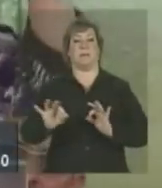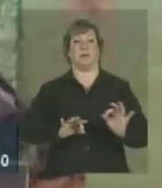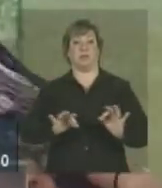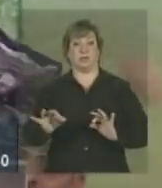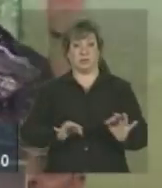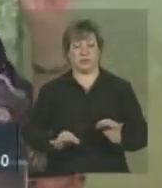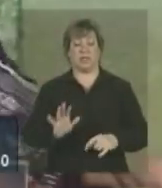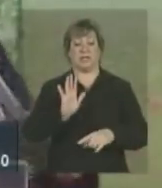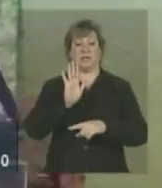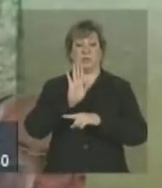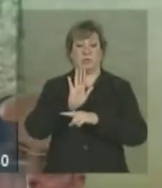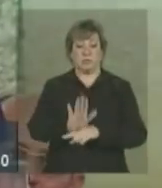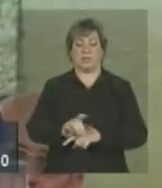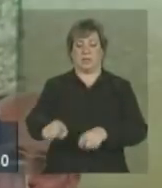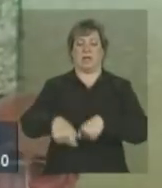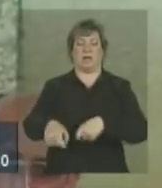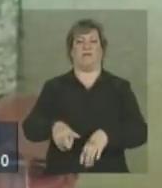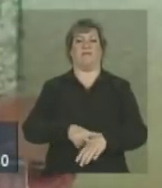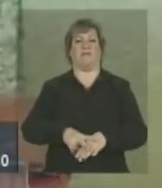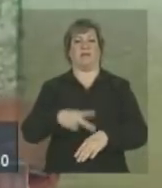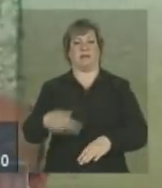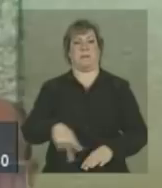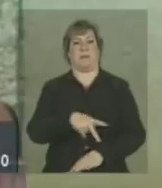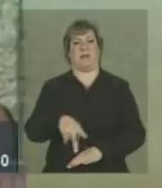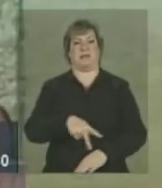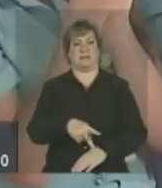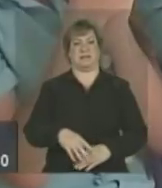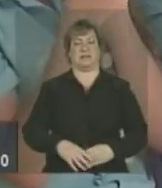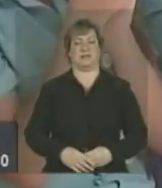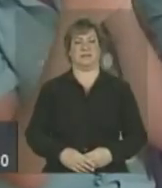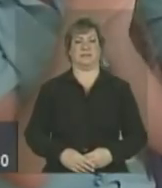viabiliza a agricultura verde desse país.